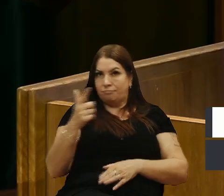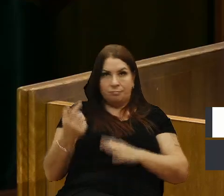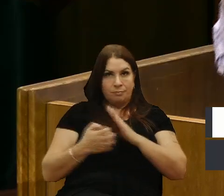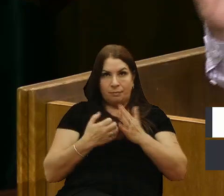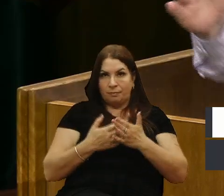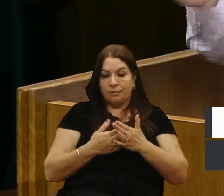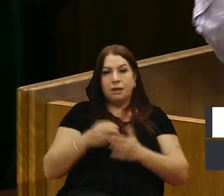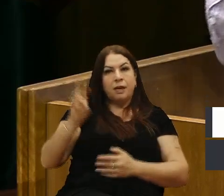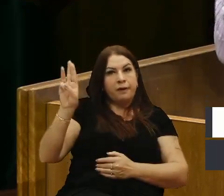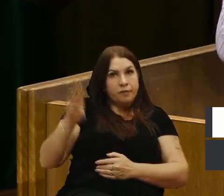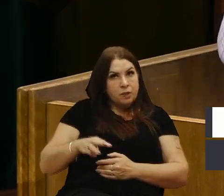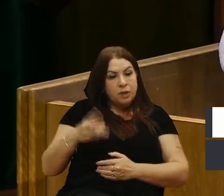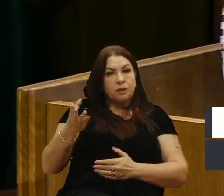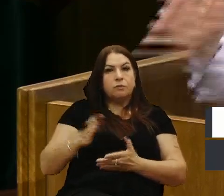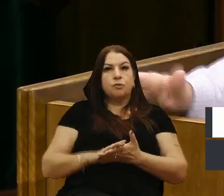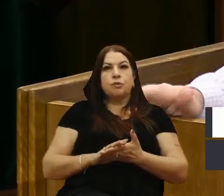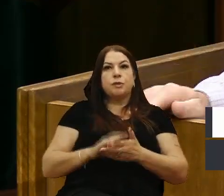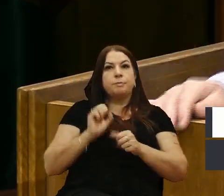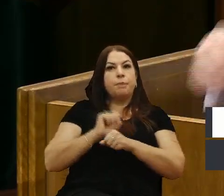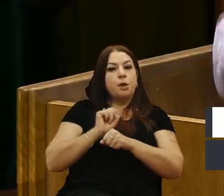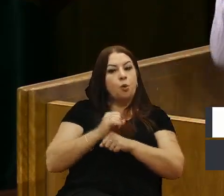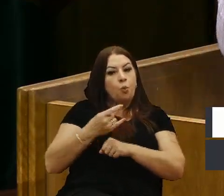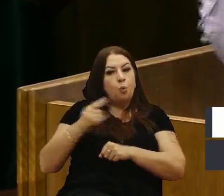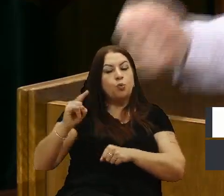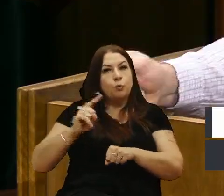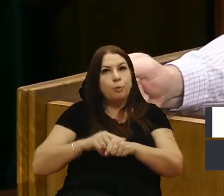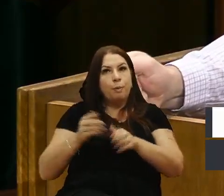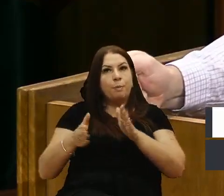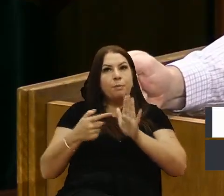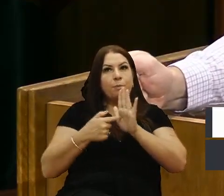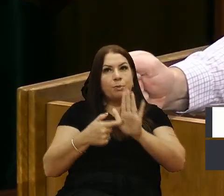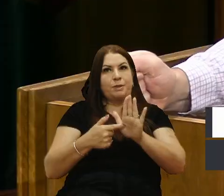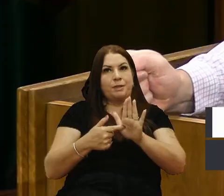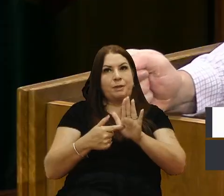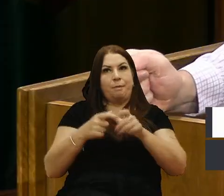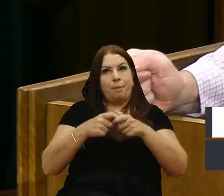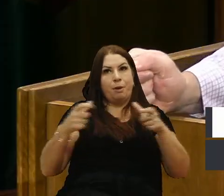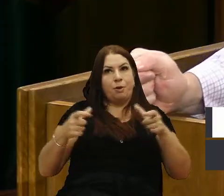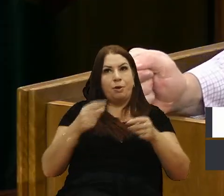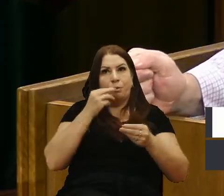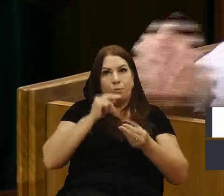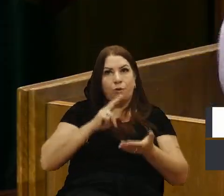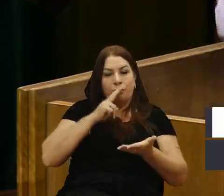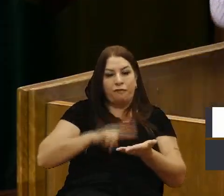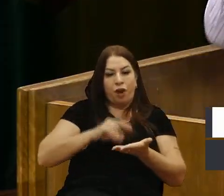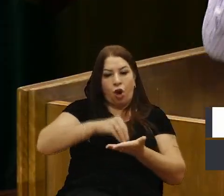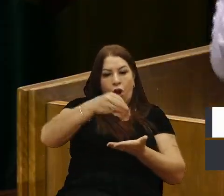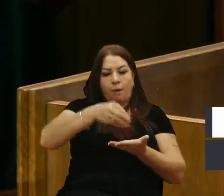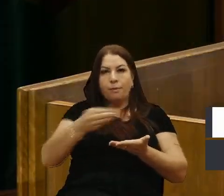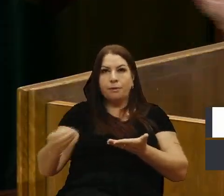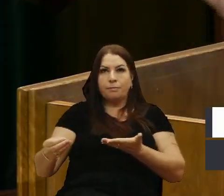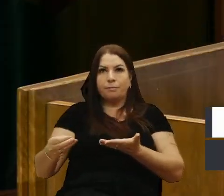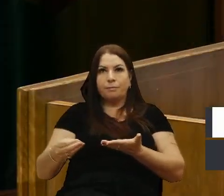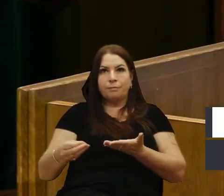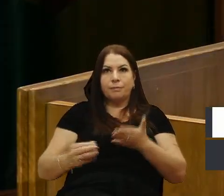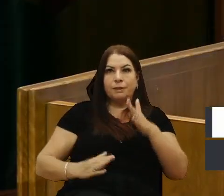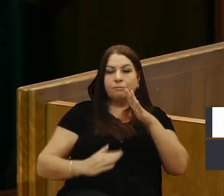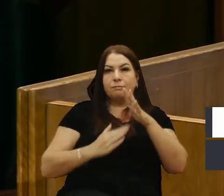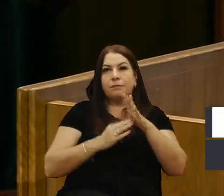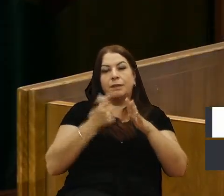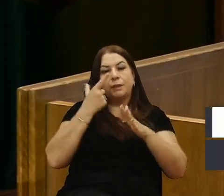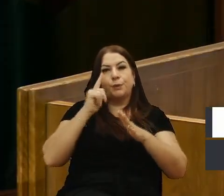A Visat esperou até o último momento para apresentar o seu maior envelope, que era no teto, e